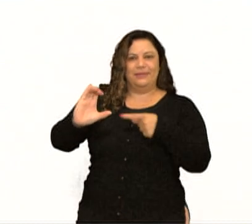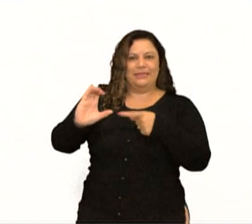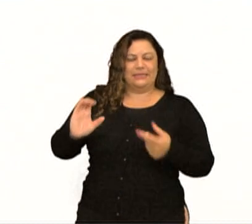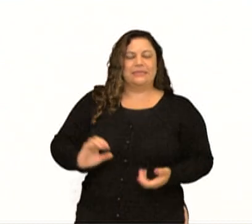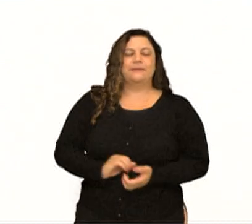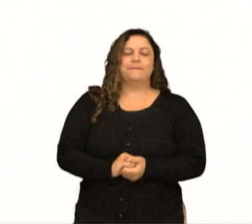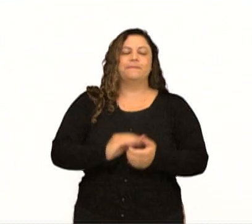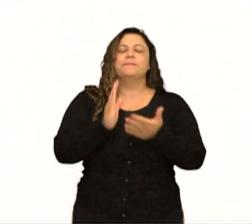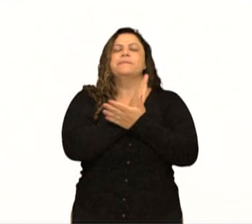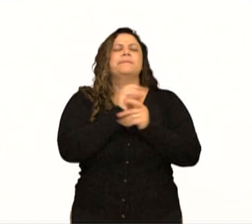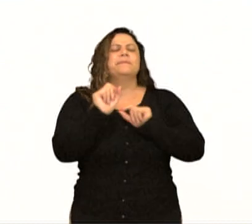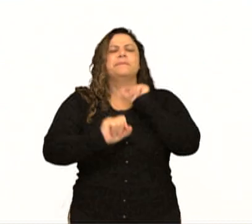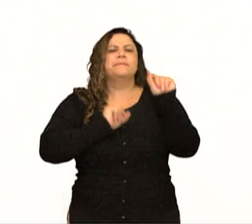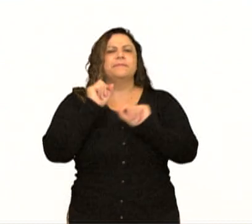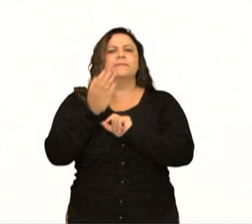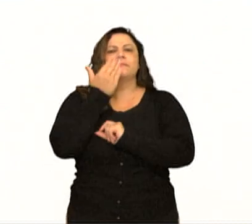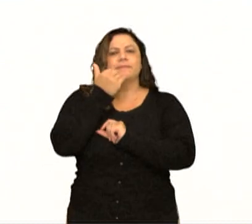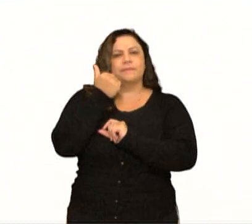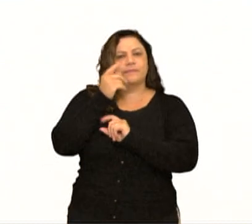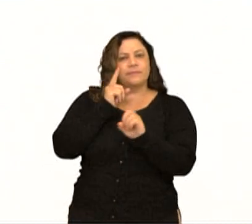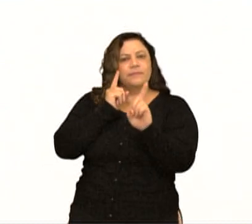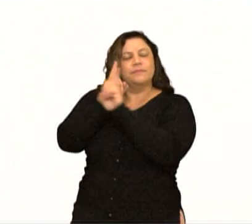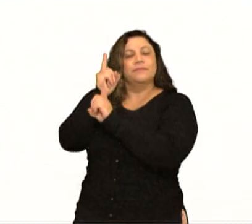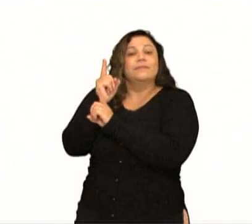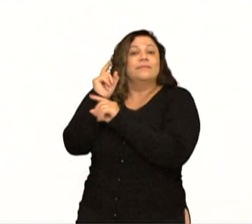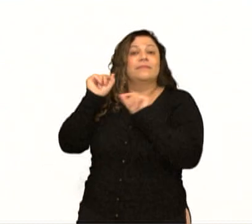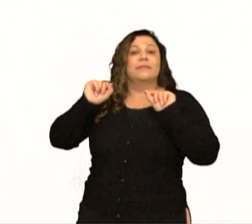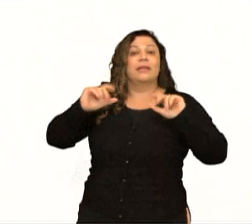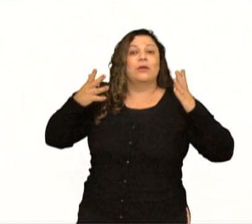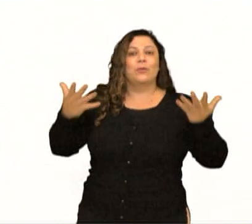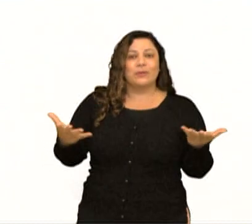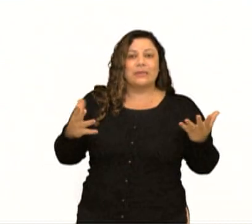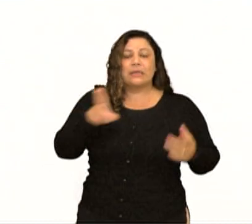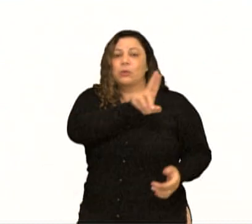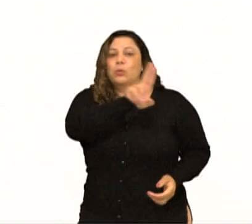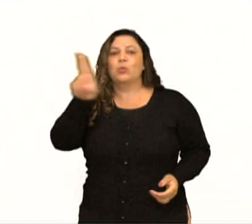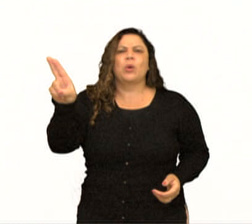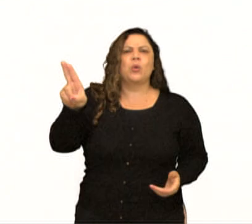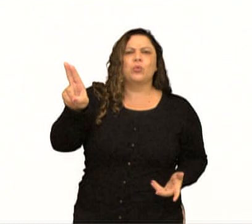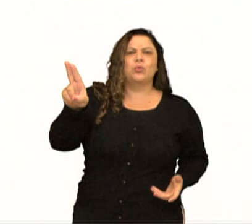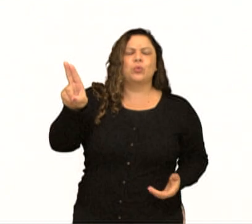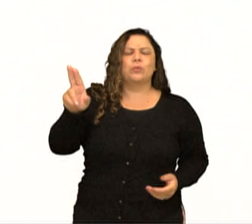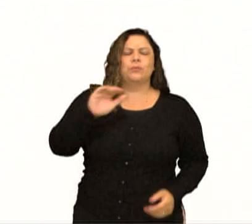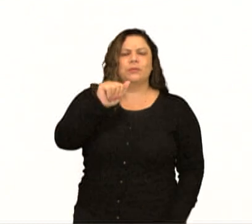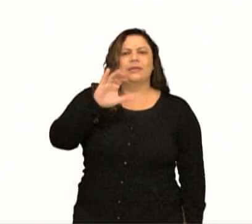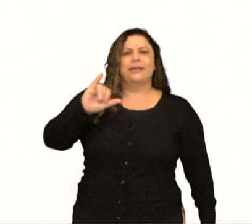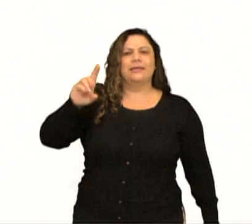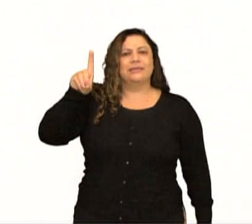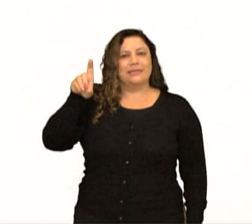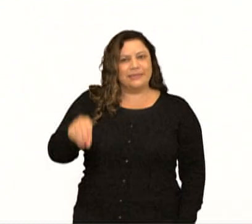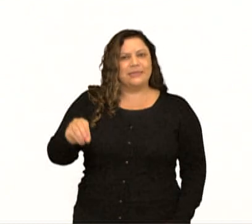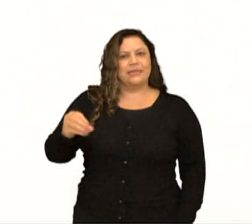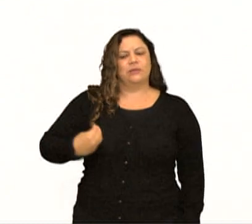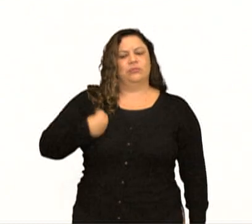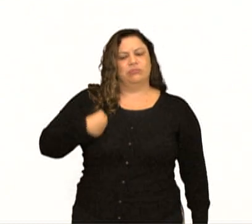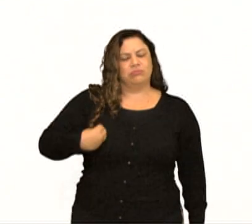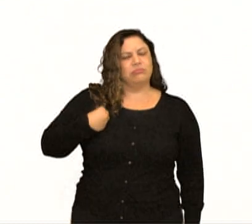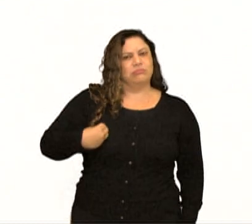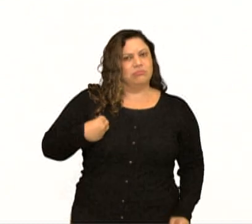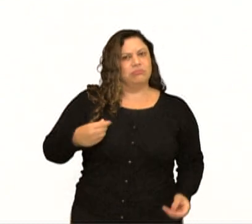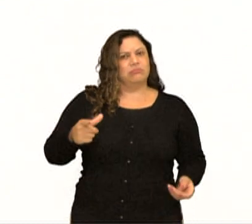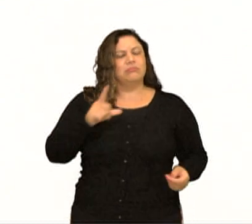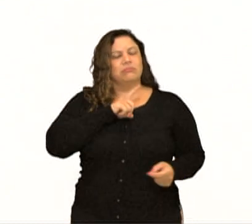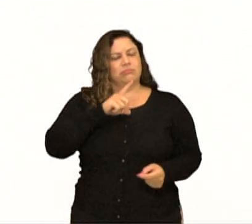quais alimentos ela é encontrada? E qual o nome do ácido presente nesta substância que